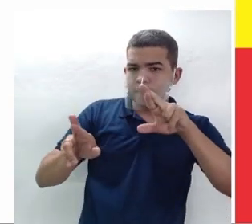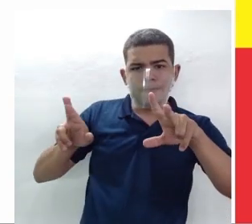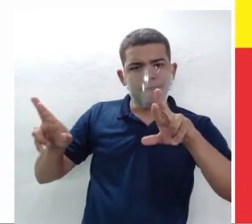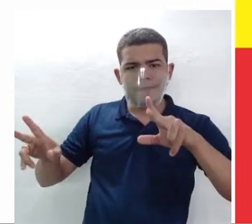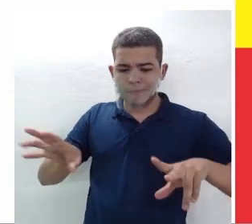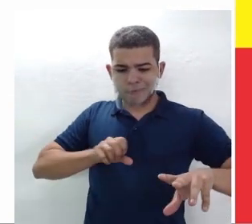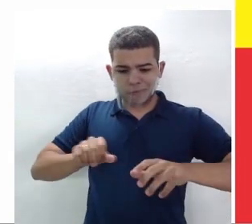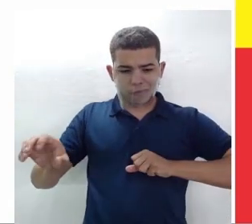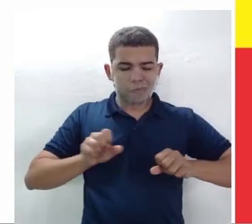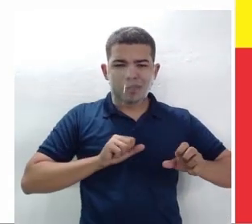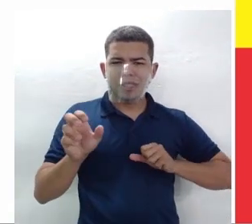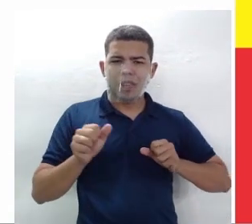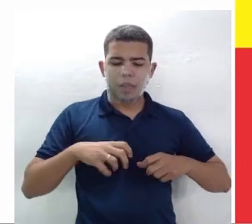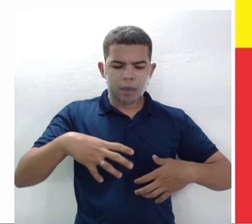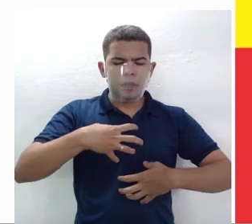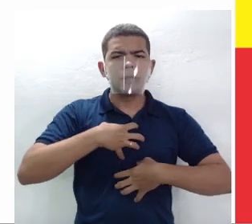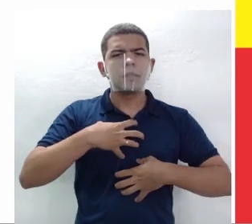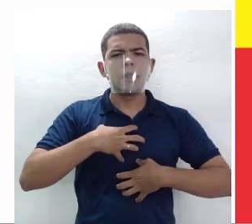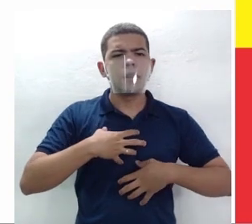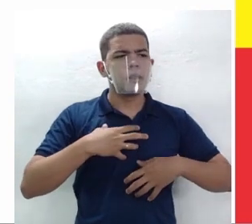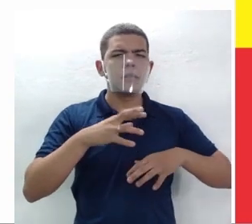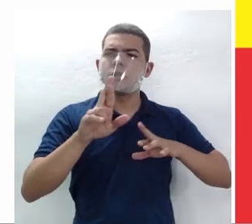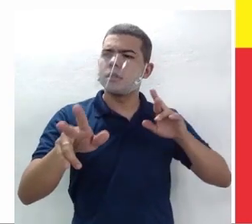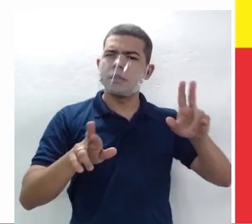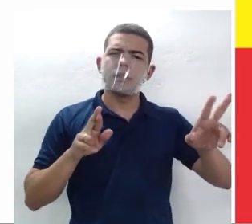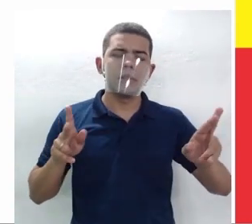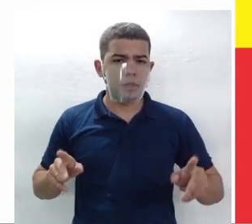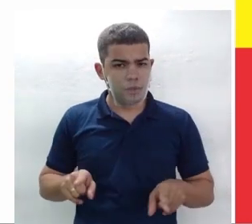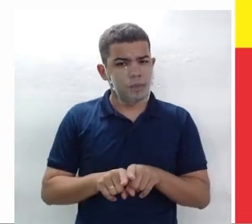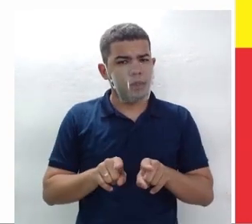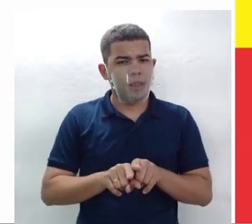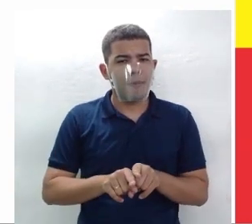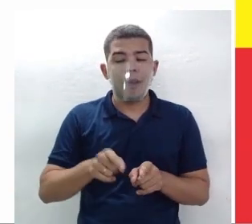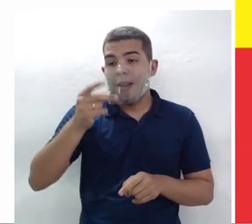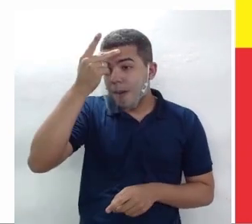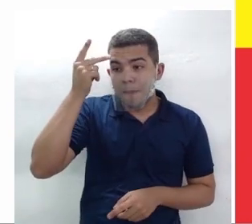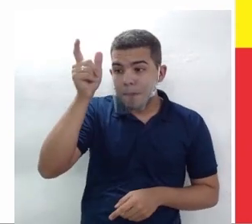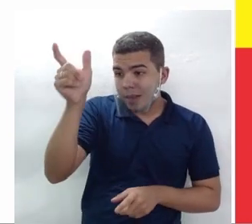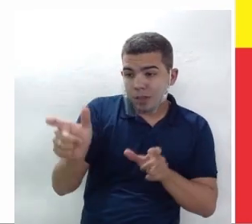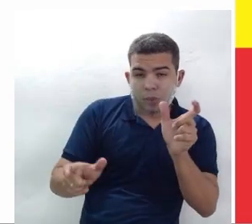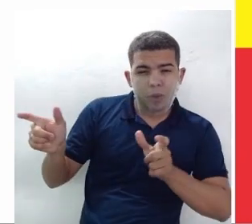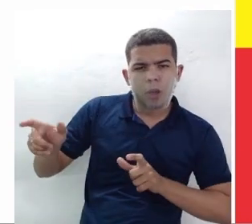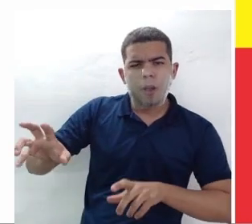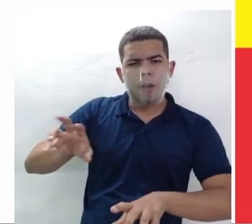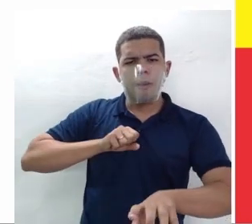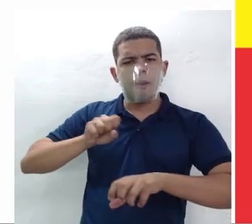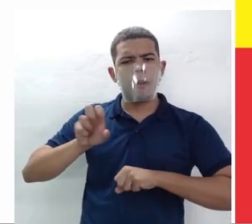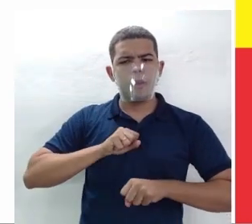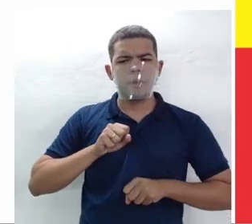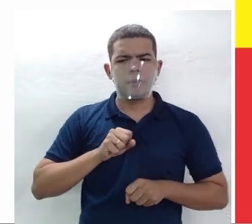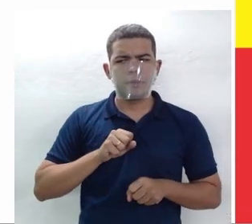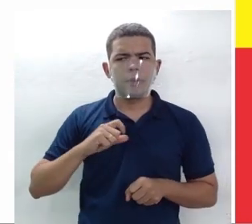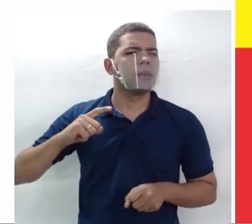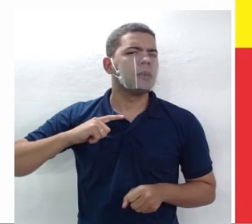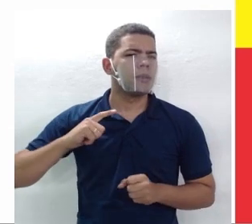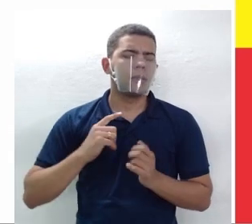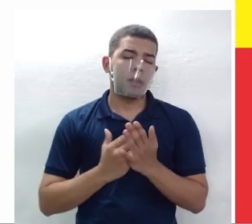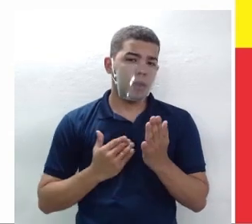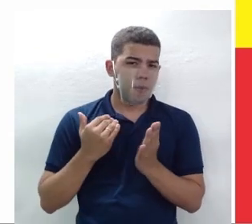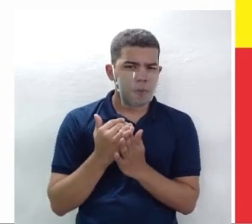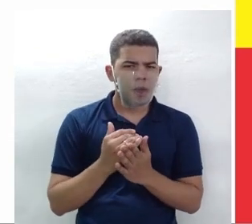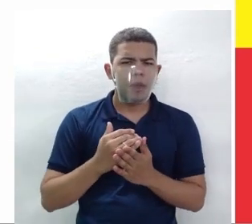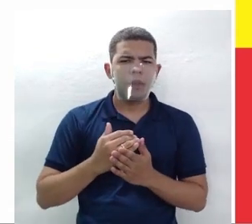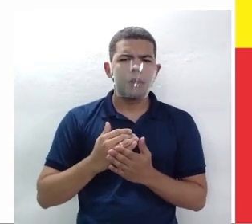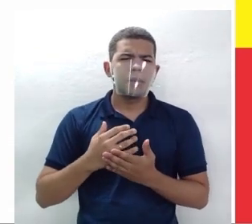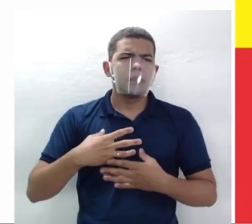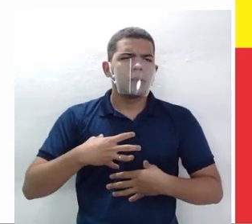de diferentes maneiras, e a maioria das pessoas infectadas, elas vão apresentar aí sintomas